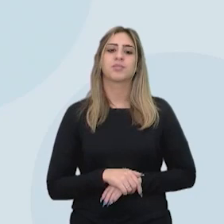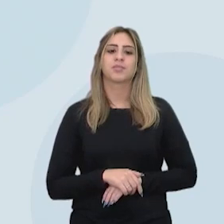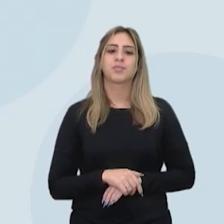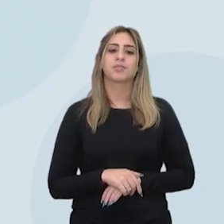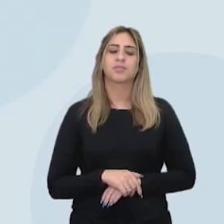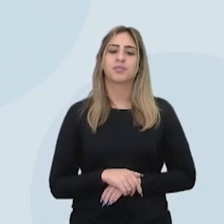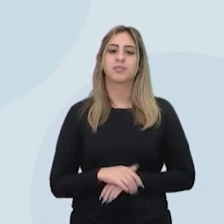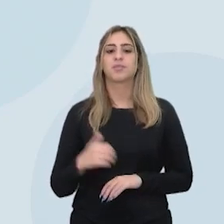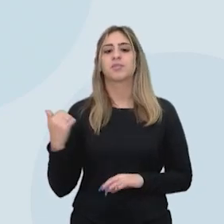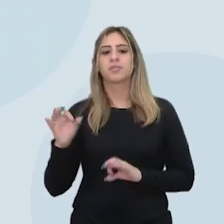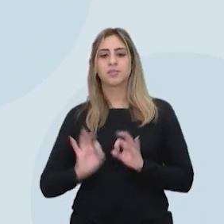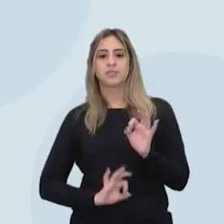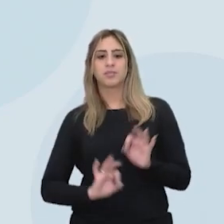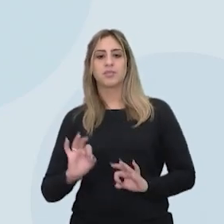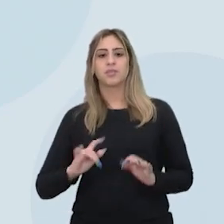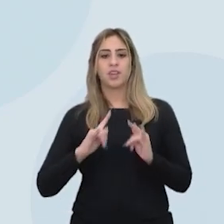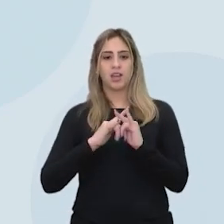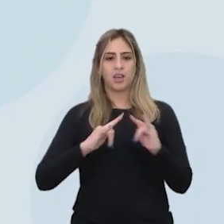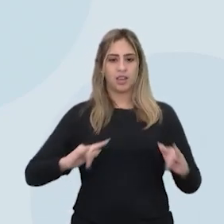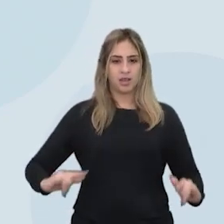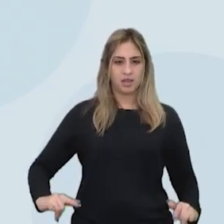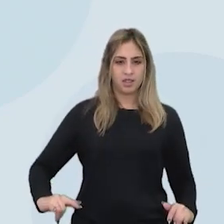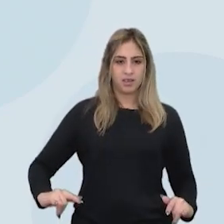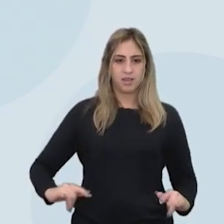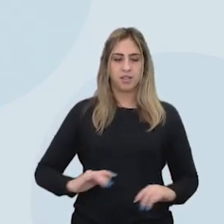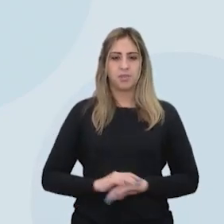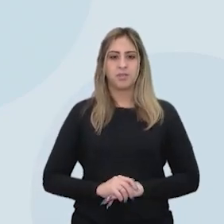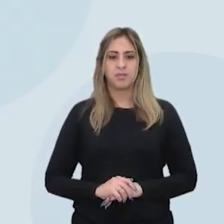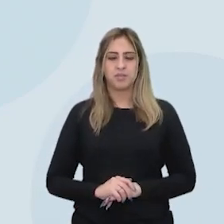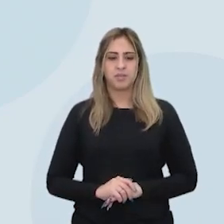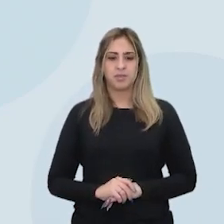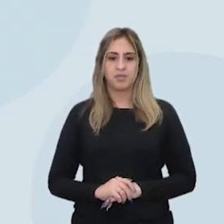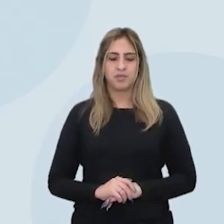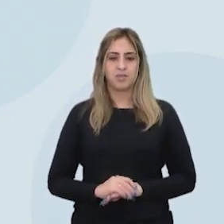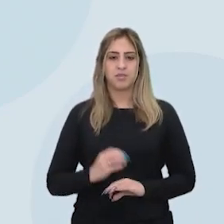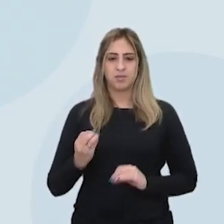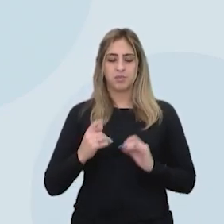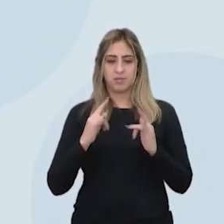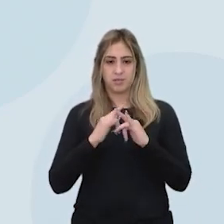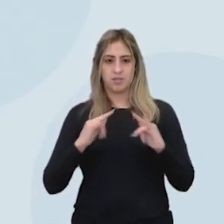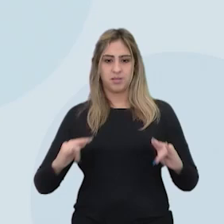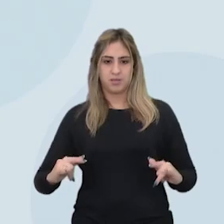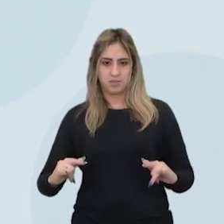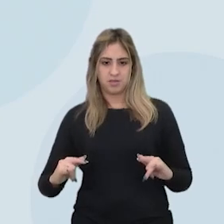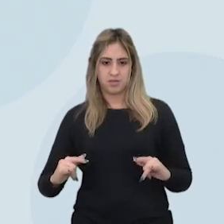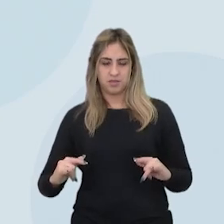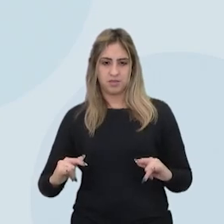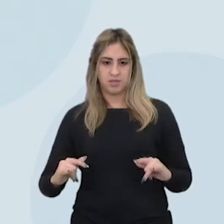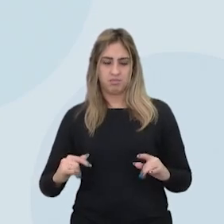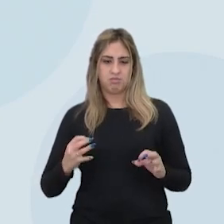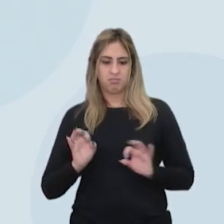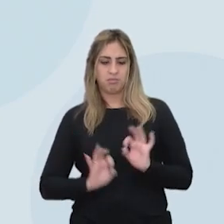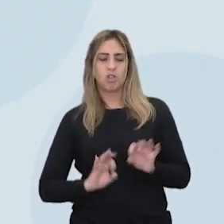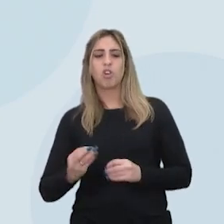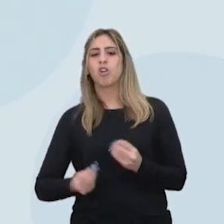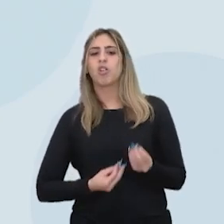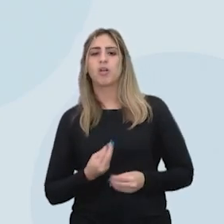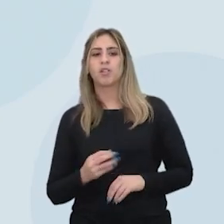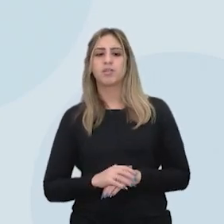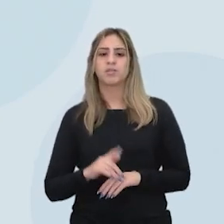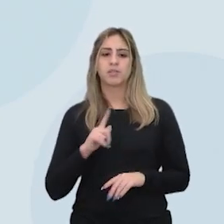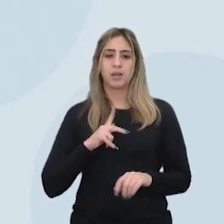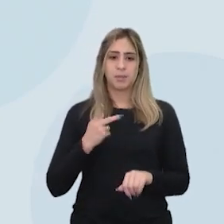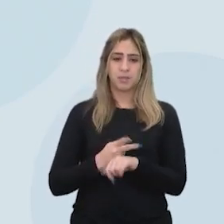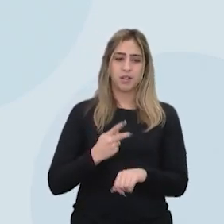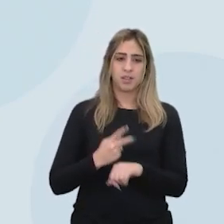montando o seu acampamento, tá desmontando. Na realidade, como você monta seu acampamento? Numa montanha, igual tem as